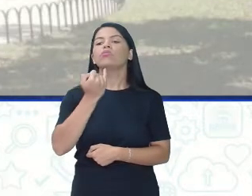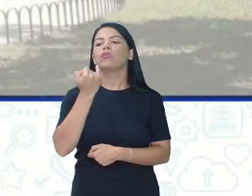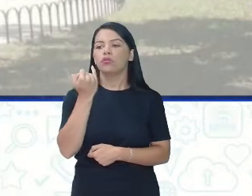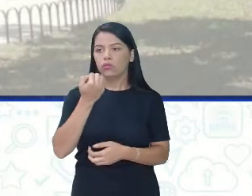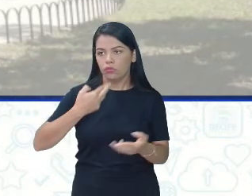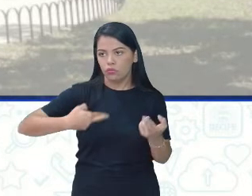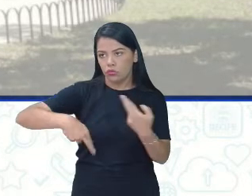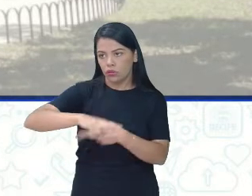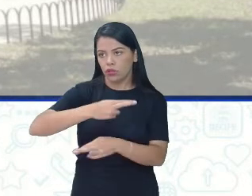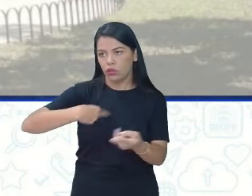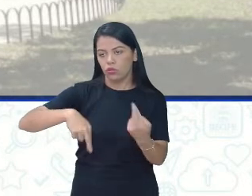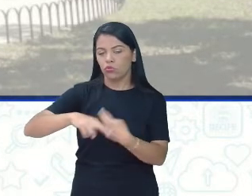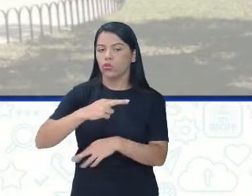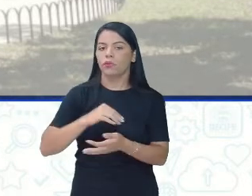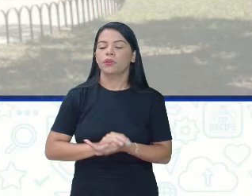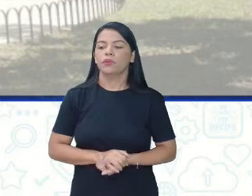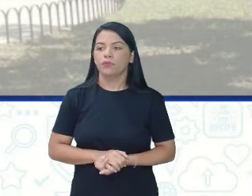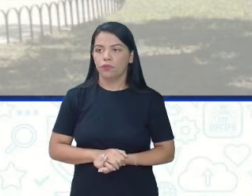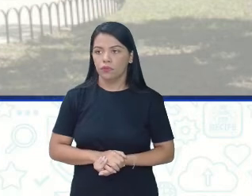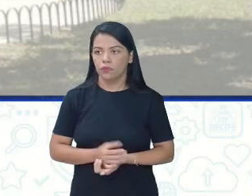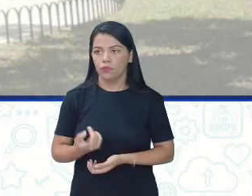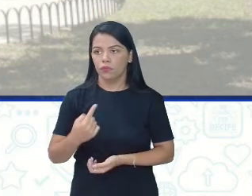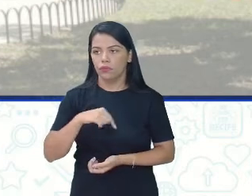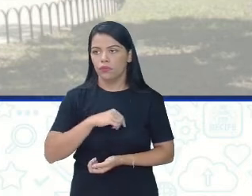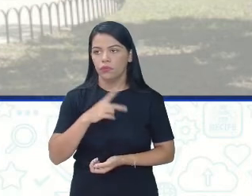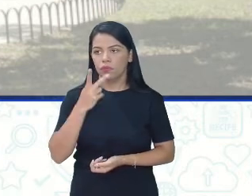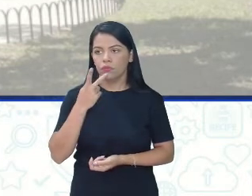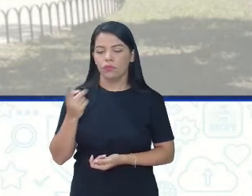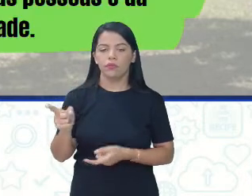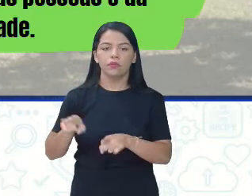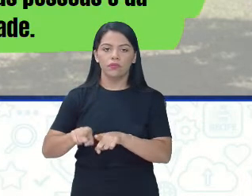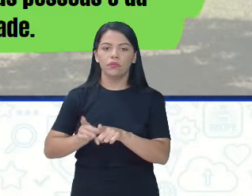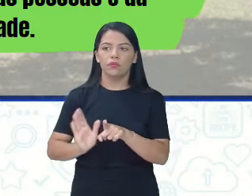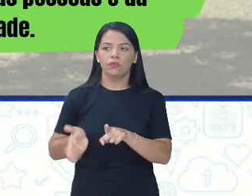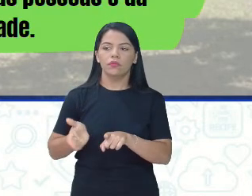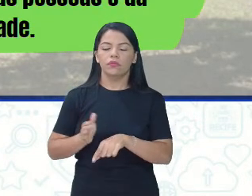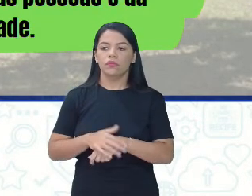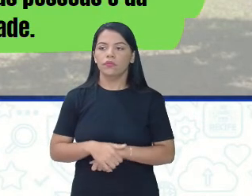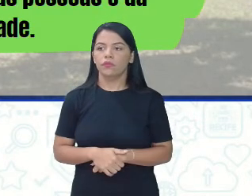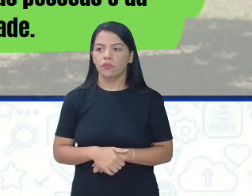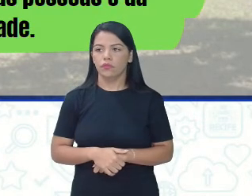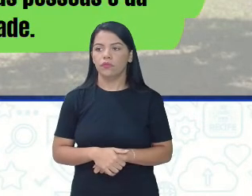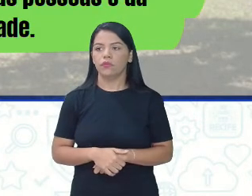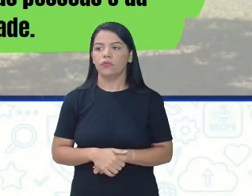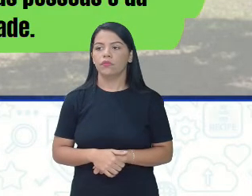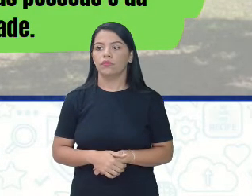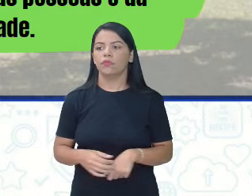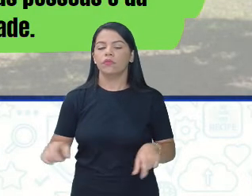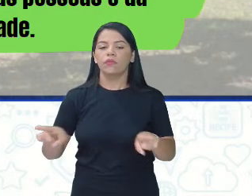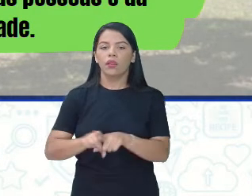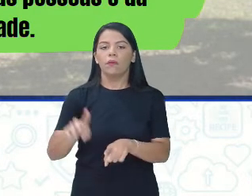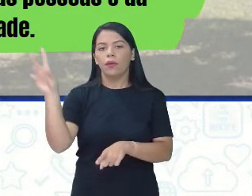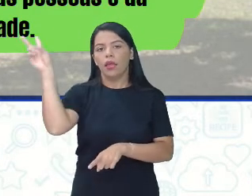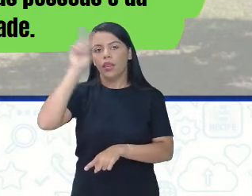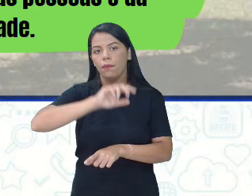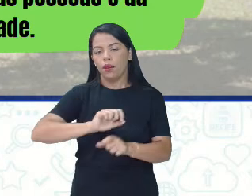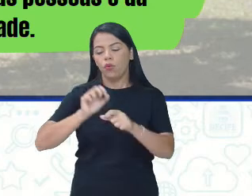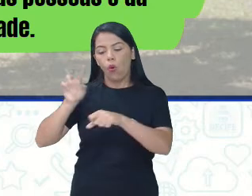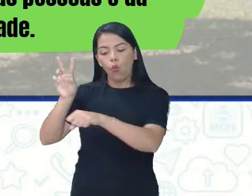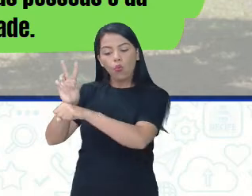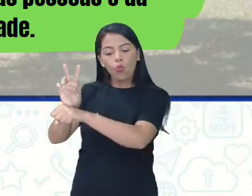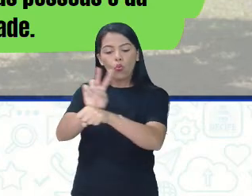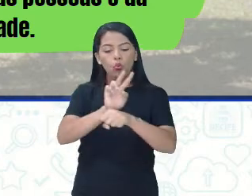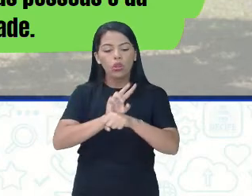falou disso, né? A gente falou disso aqui. E lembrar que a preservação desses